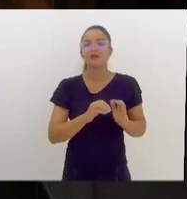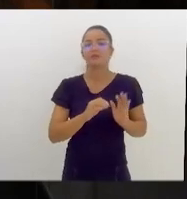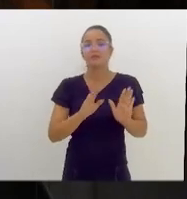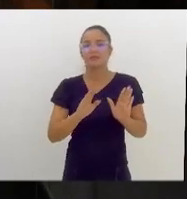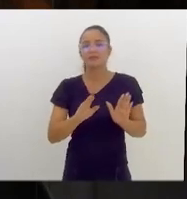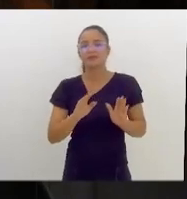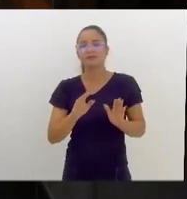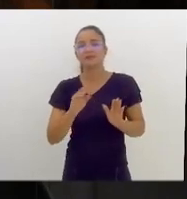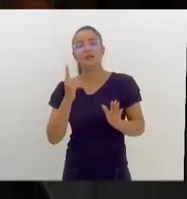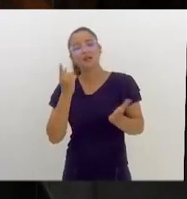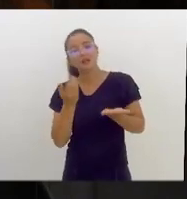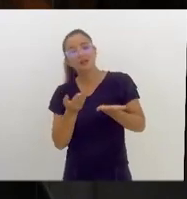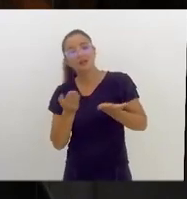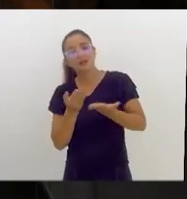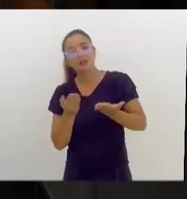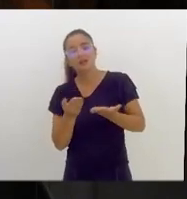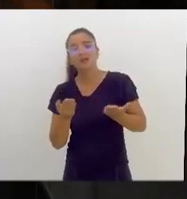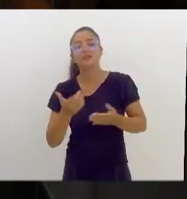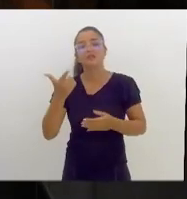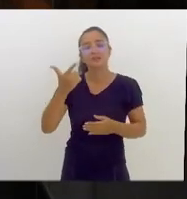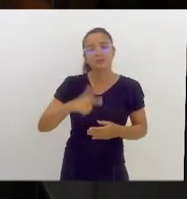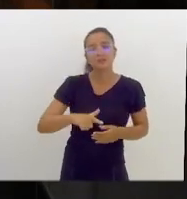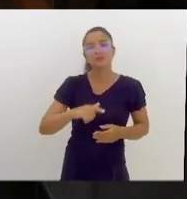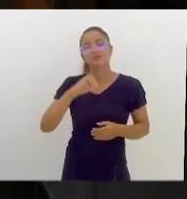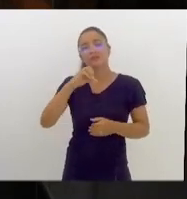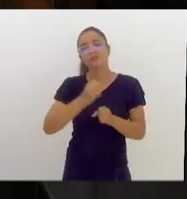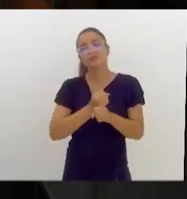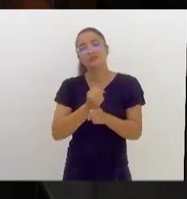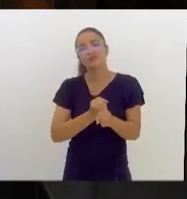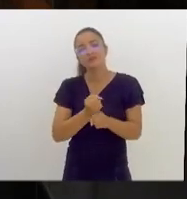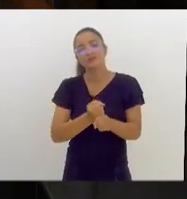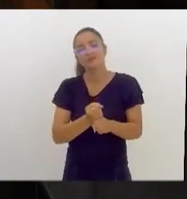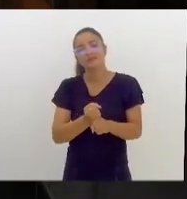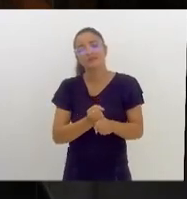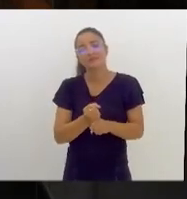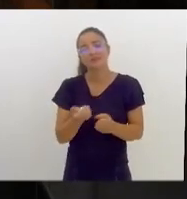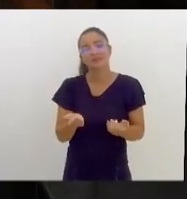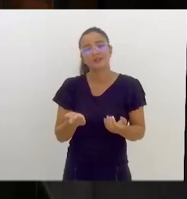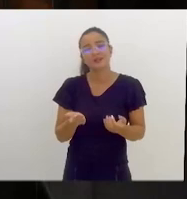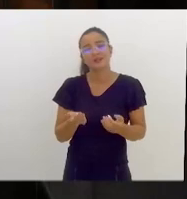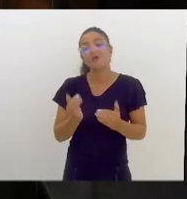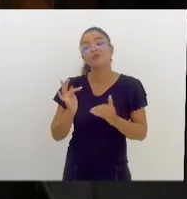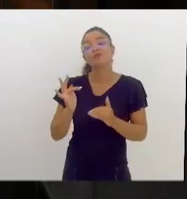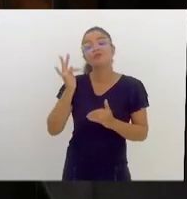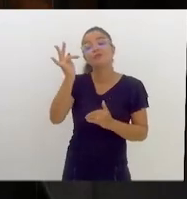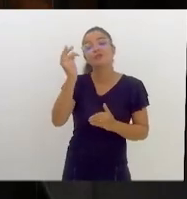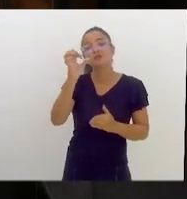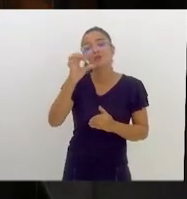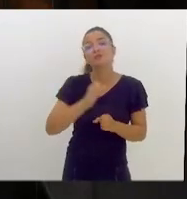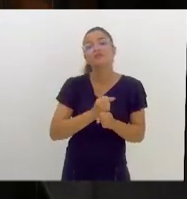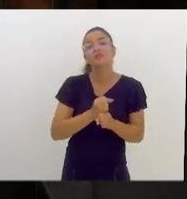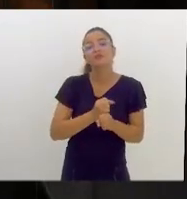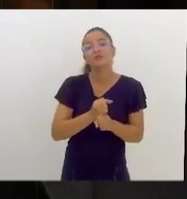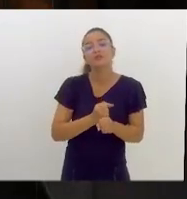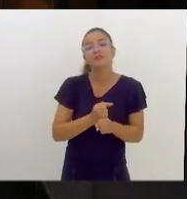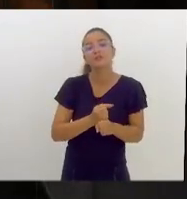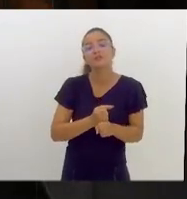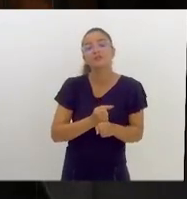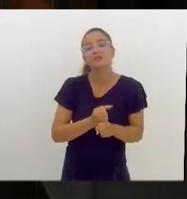agora renovou por mais 9 anos. E daqui a 9 anos,